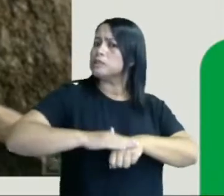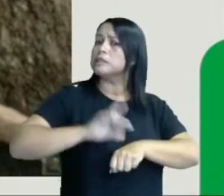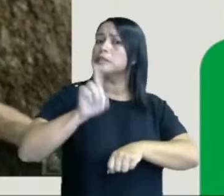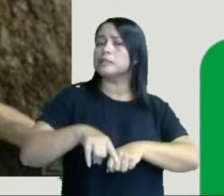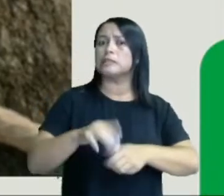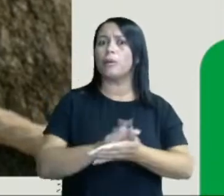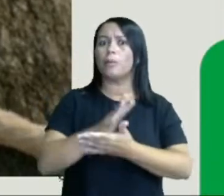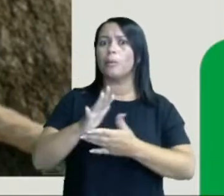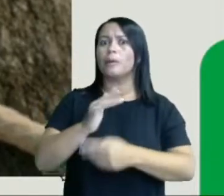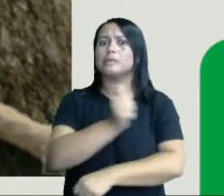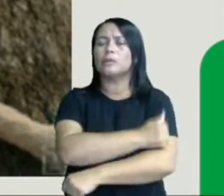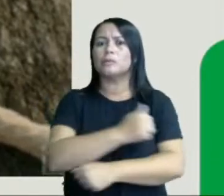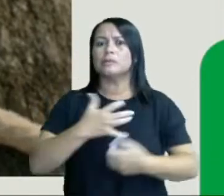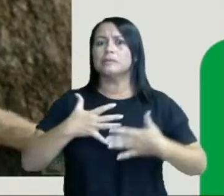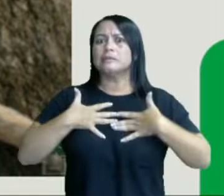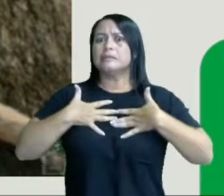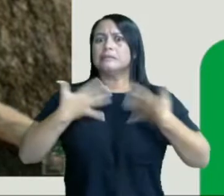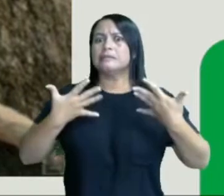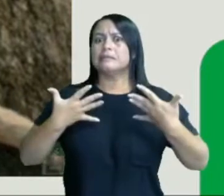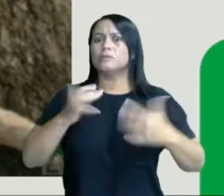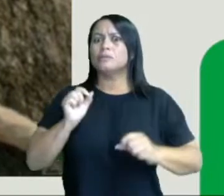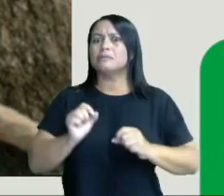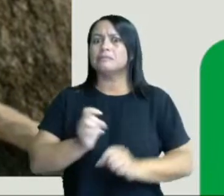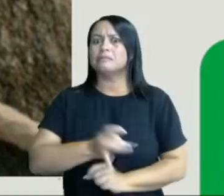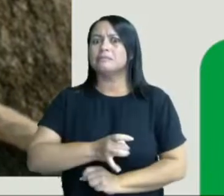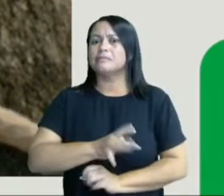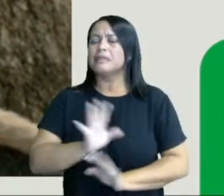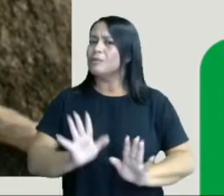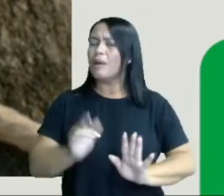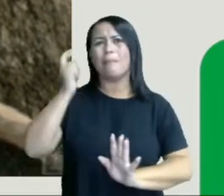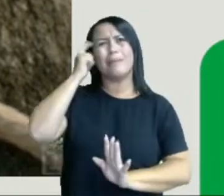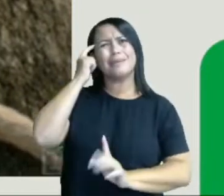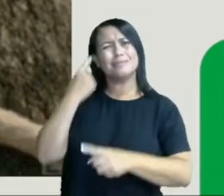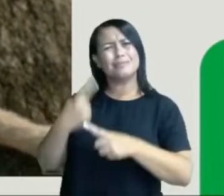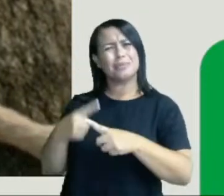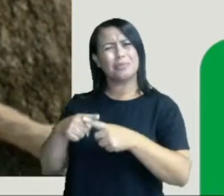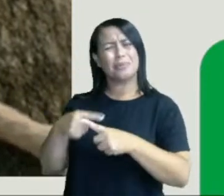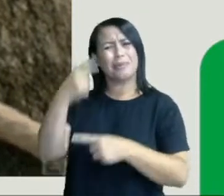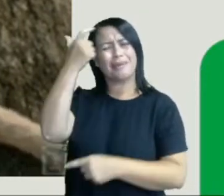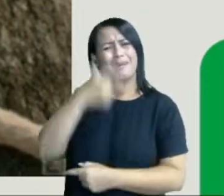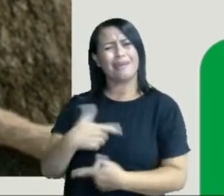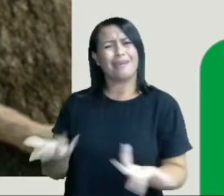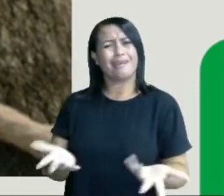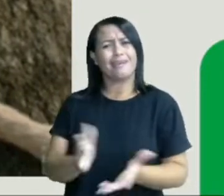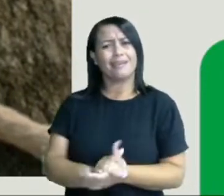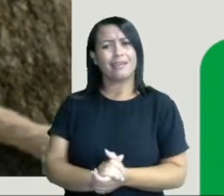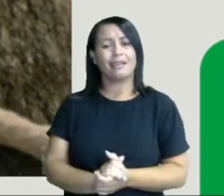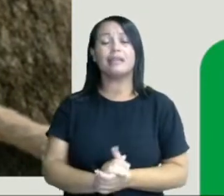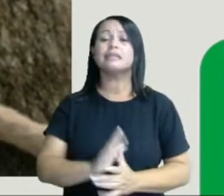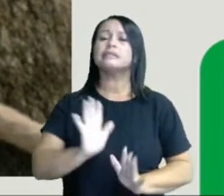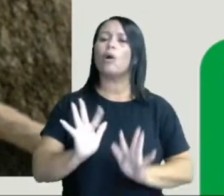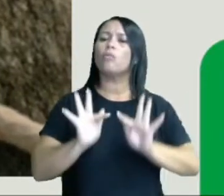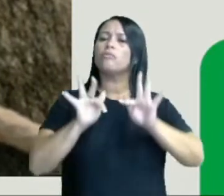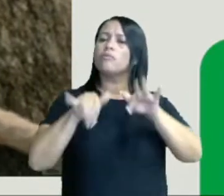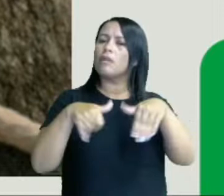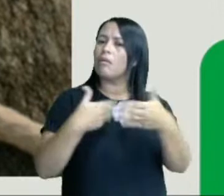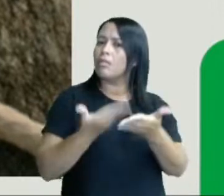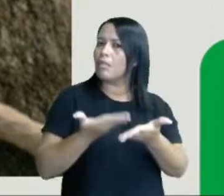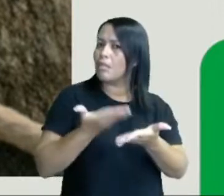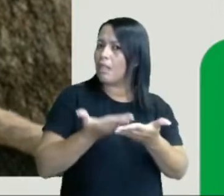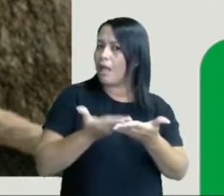essa é a reação muitas vezes dos nossos alunos. E a gente até pensa, por que essa reação? E ao final da